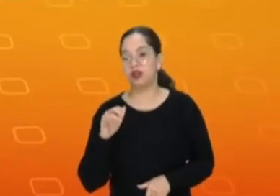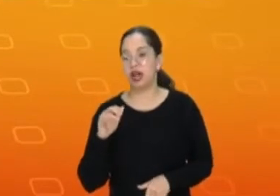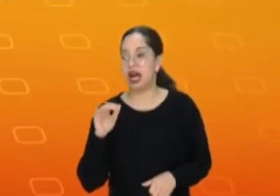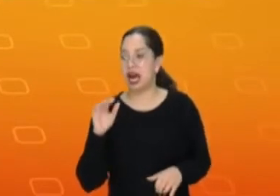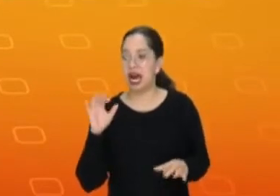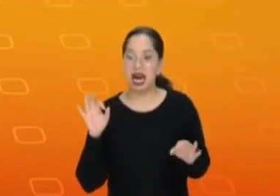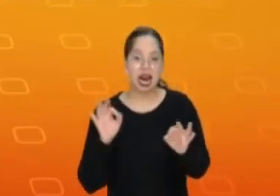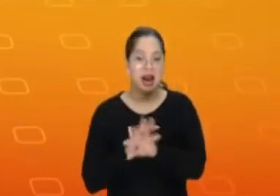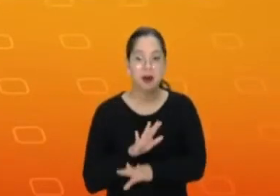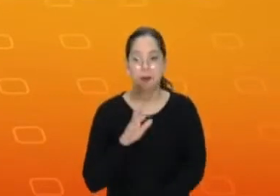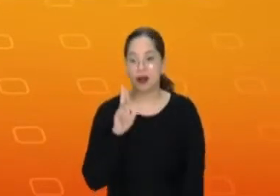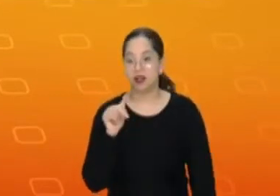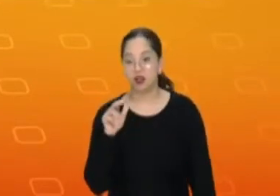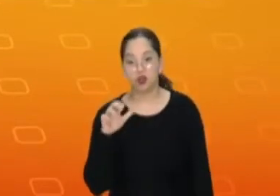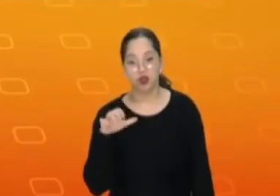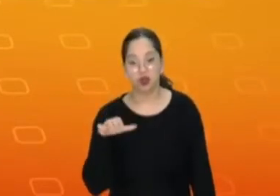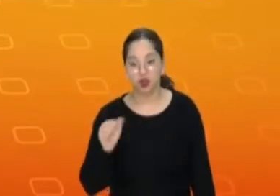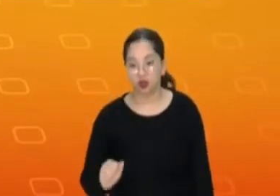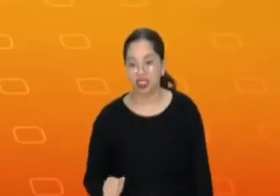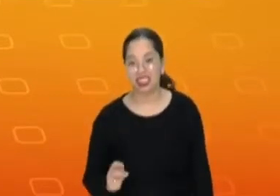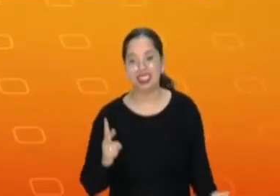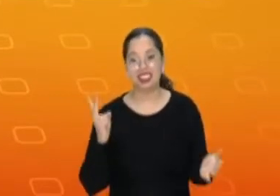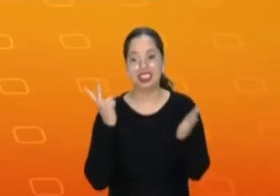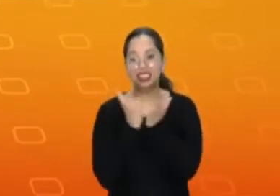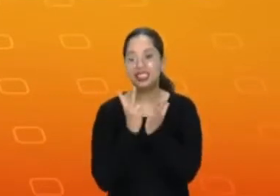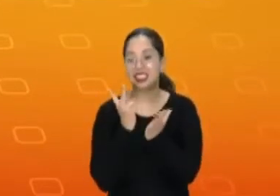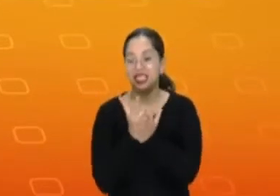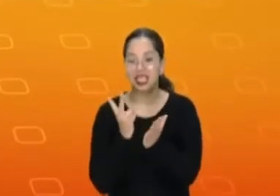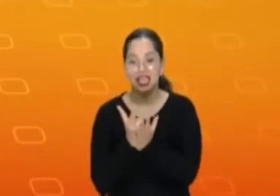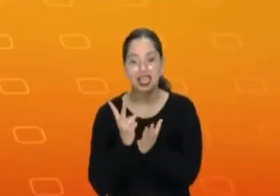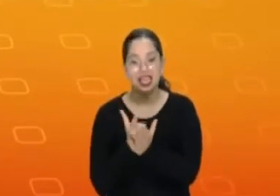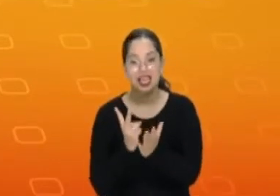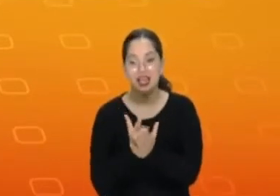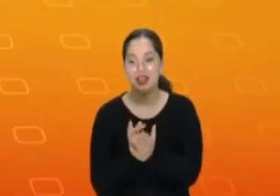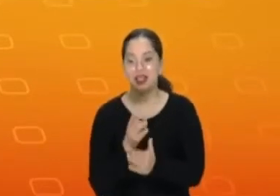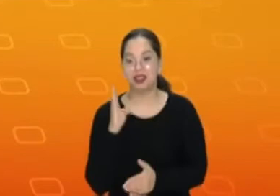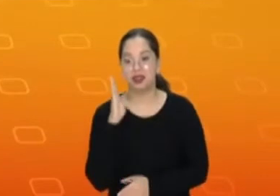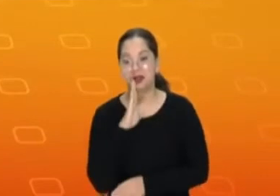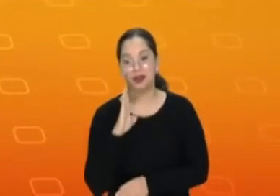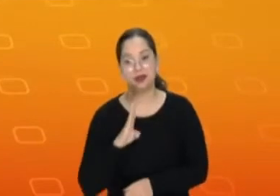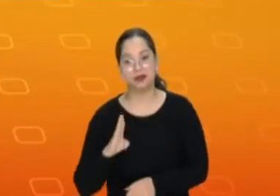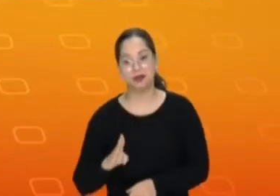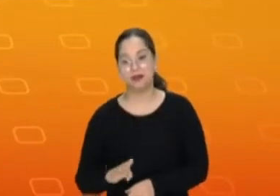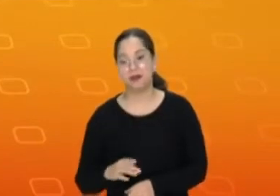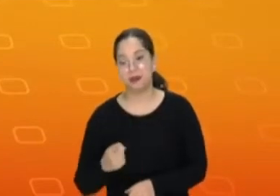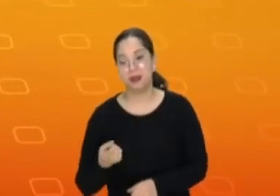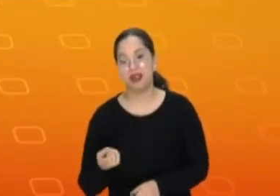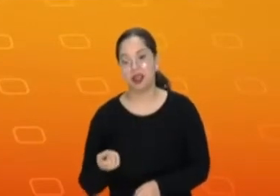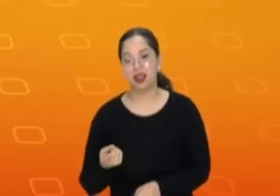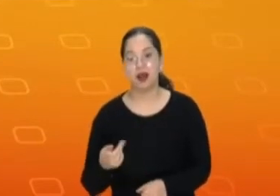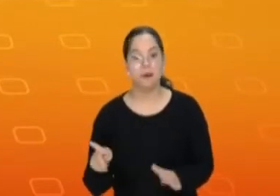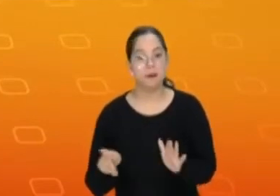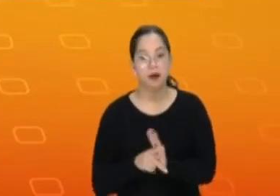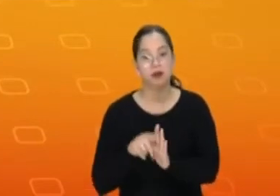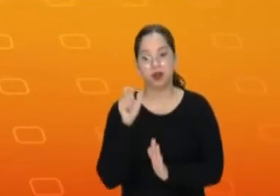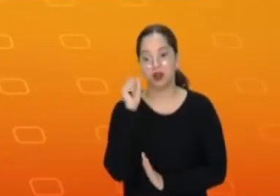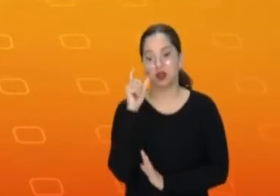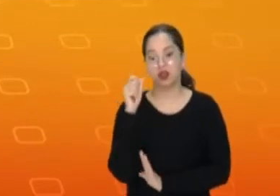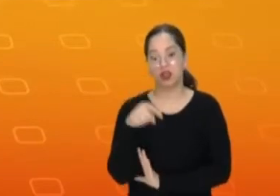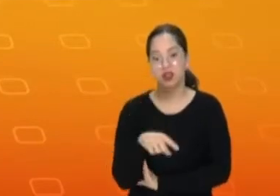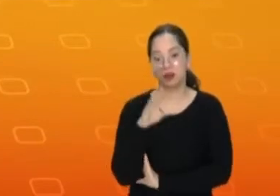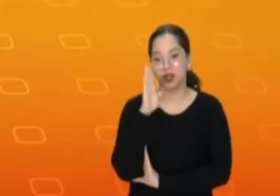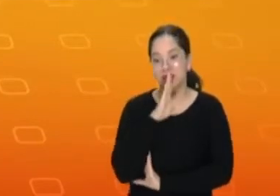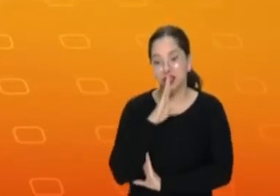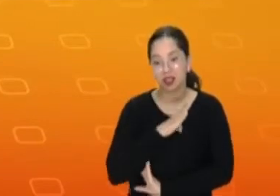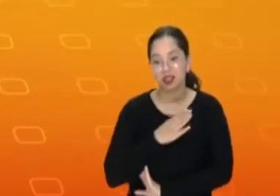não vai deixar de existir nunca, porque acho que no nosso país, acho que mais ainda, porque televisão faz parte da cultura do brasileiro. E eu acho que a gente